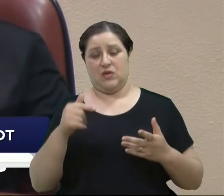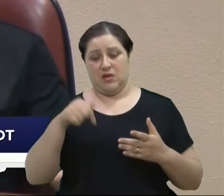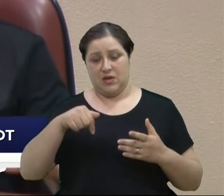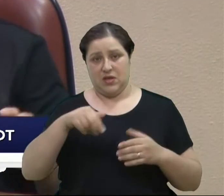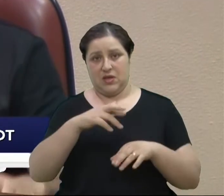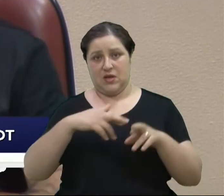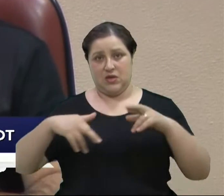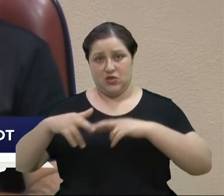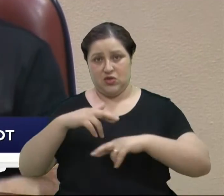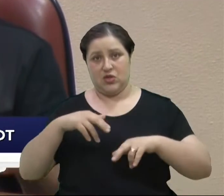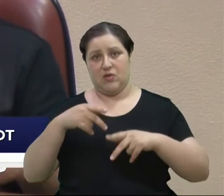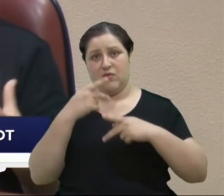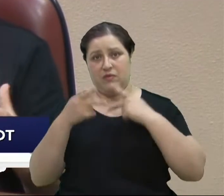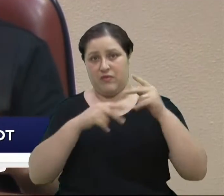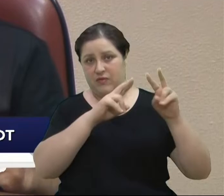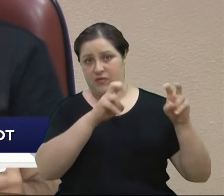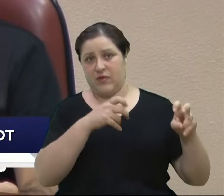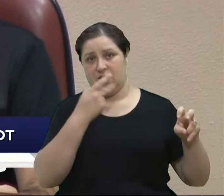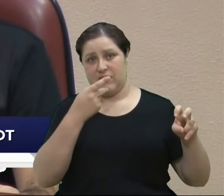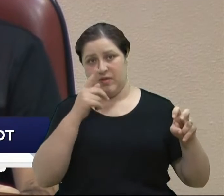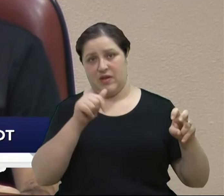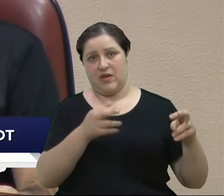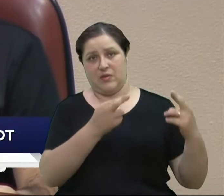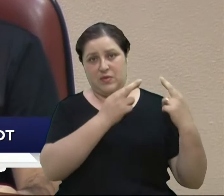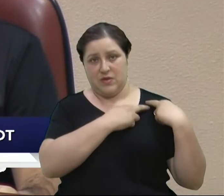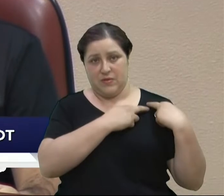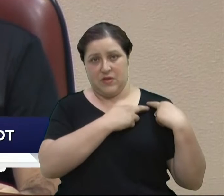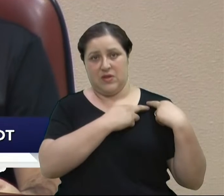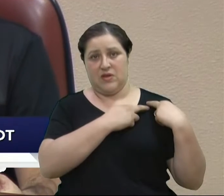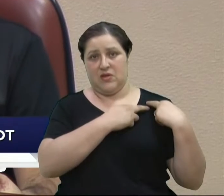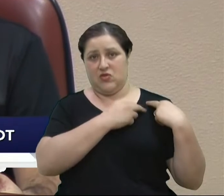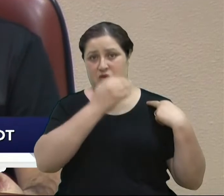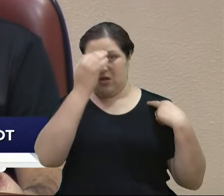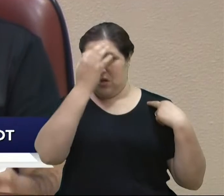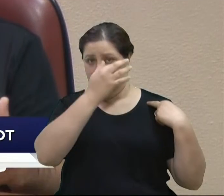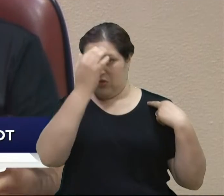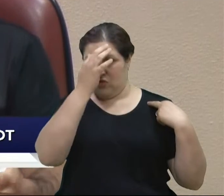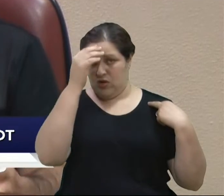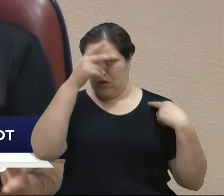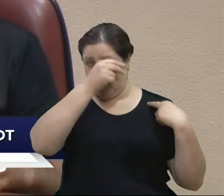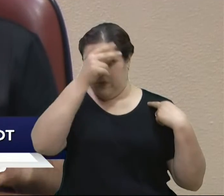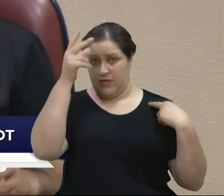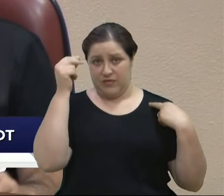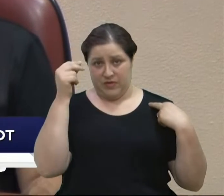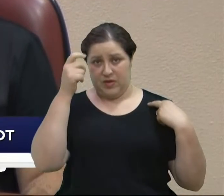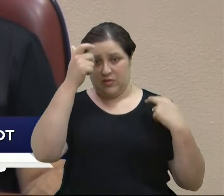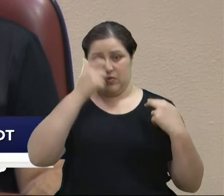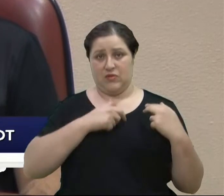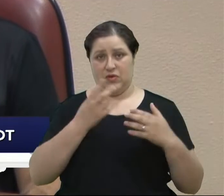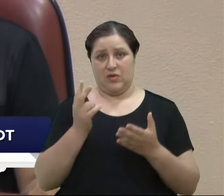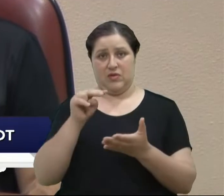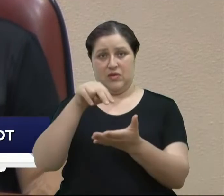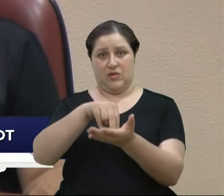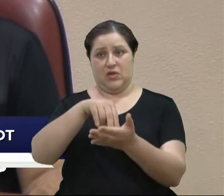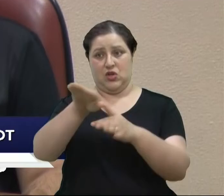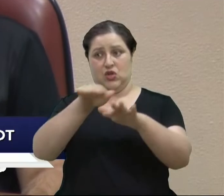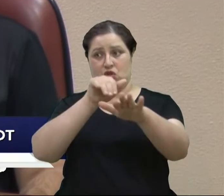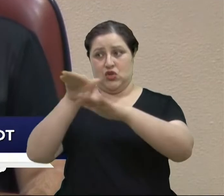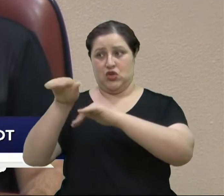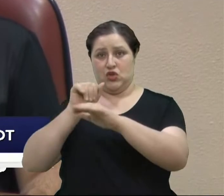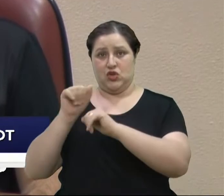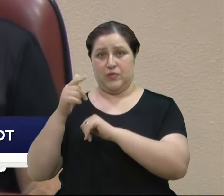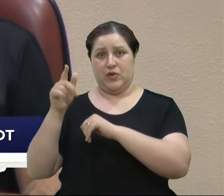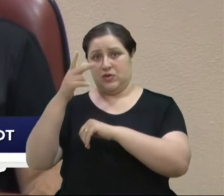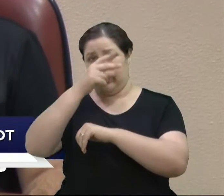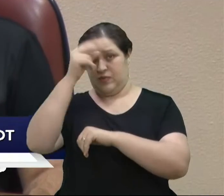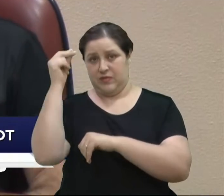quis falar, né, que, e aí cabe ao prefeito Adiló, enquanto agente público, ser o protagonista desse chamamento. Porque enquanto